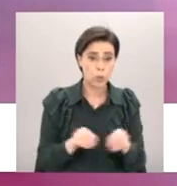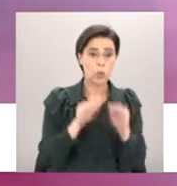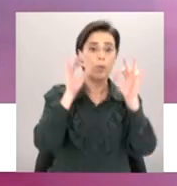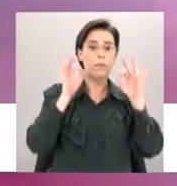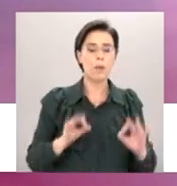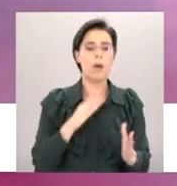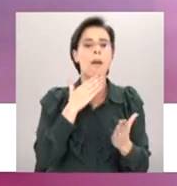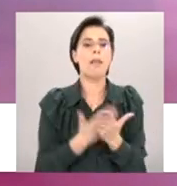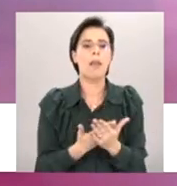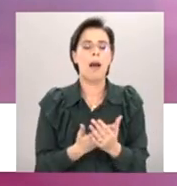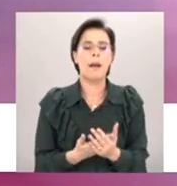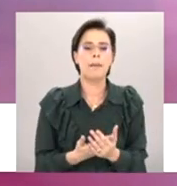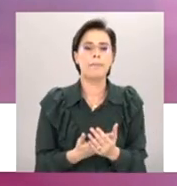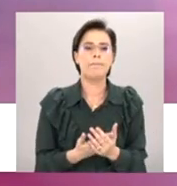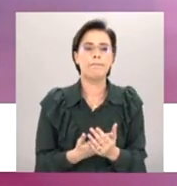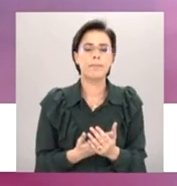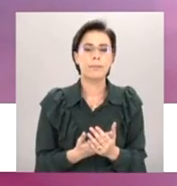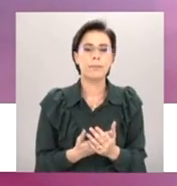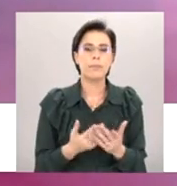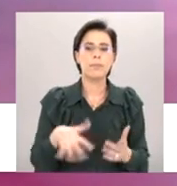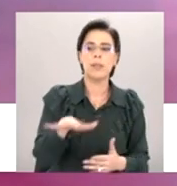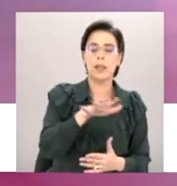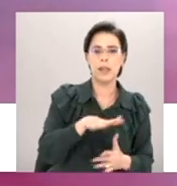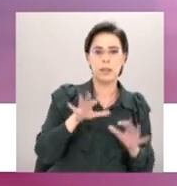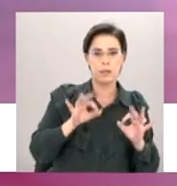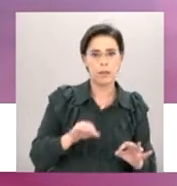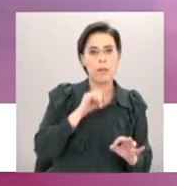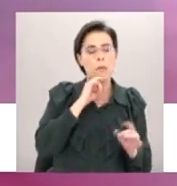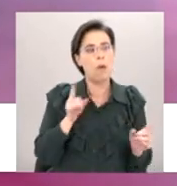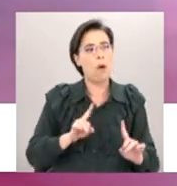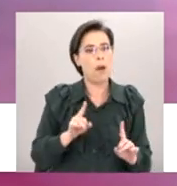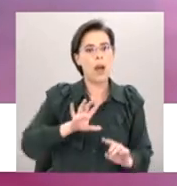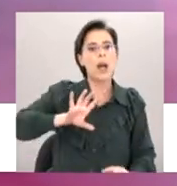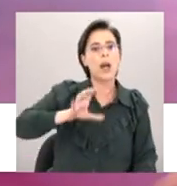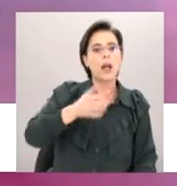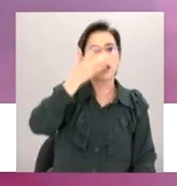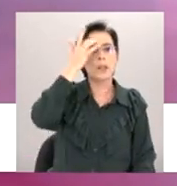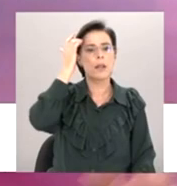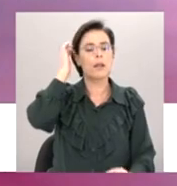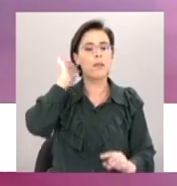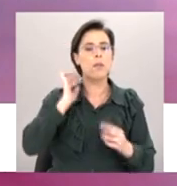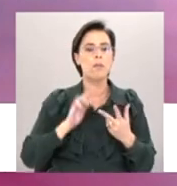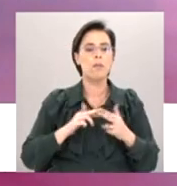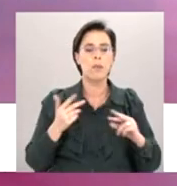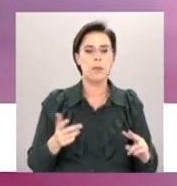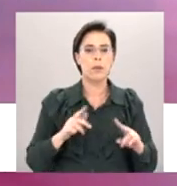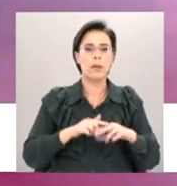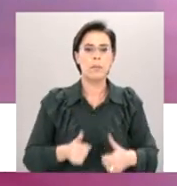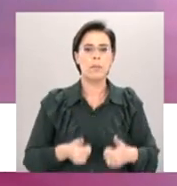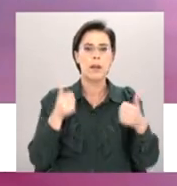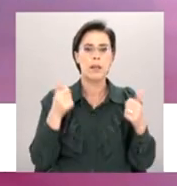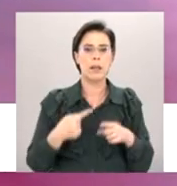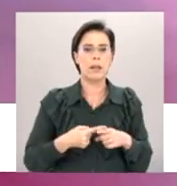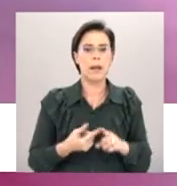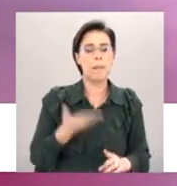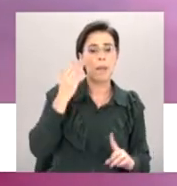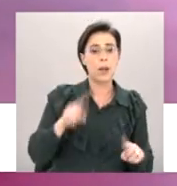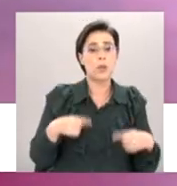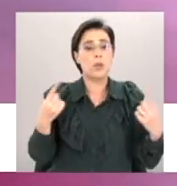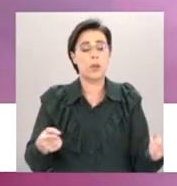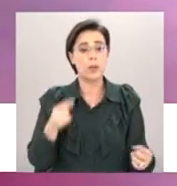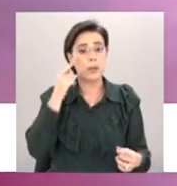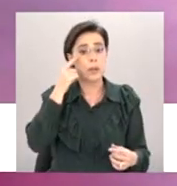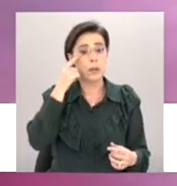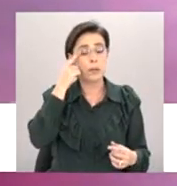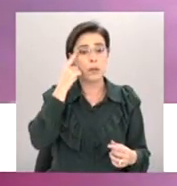produz um mercenário que podem ou não pegar uma região o município uma cidade mais atraente em relação ao outro